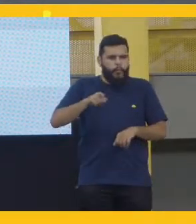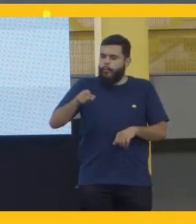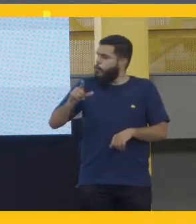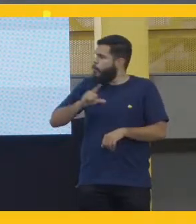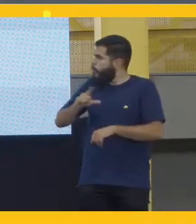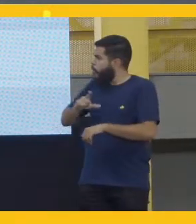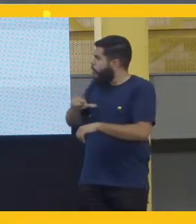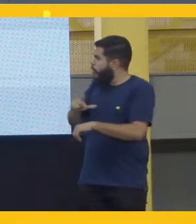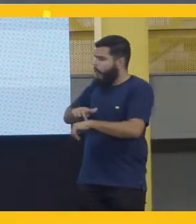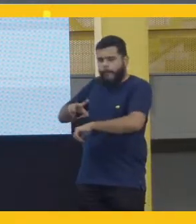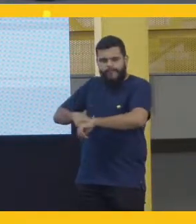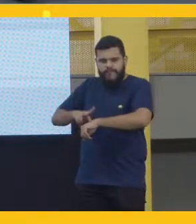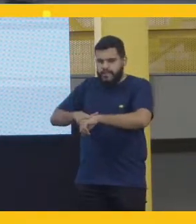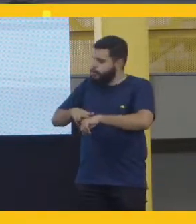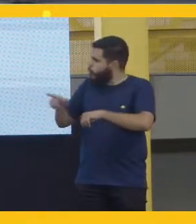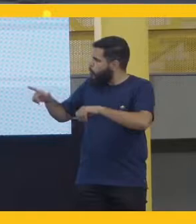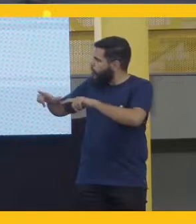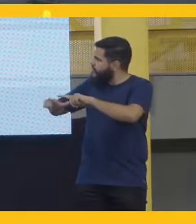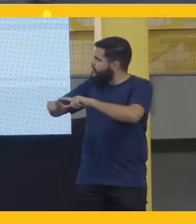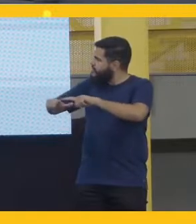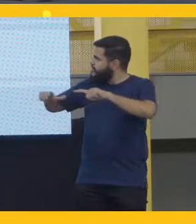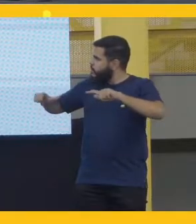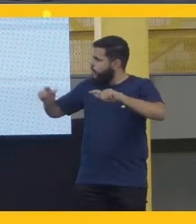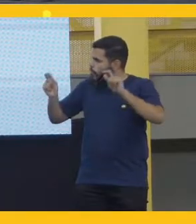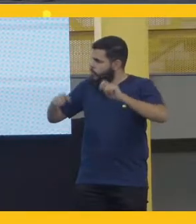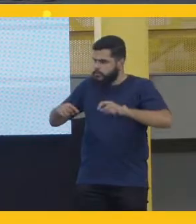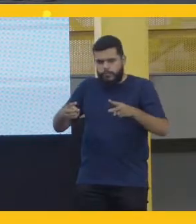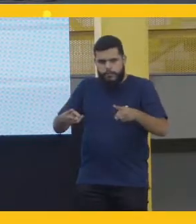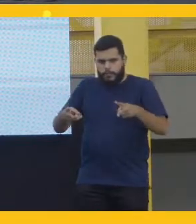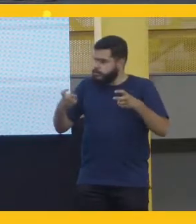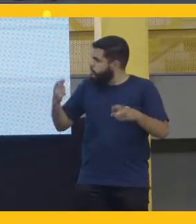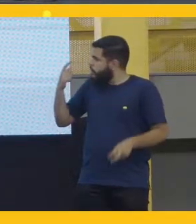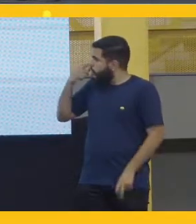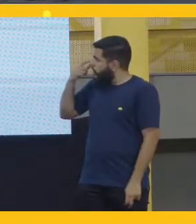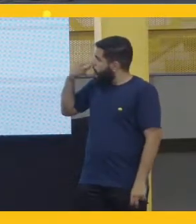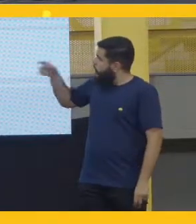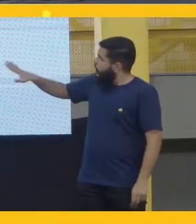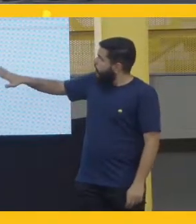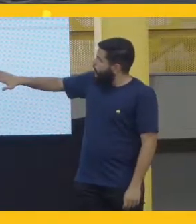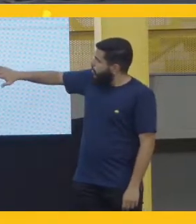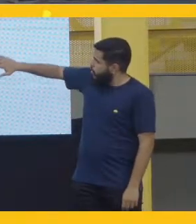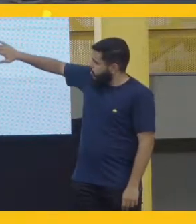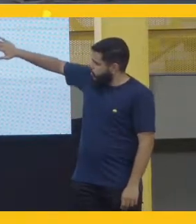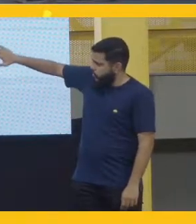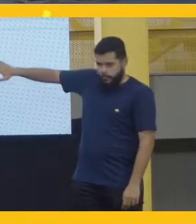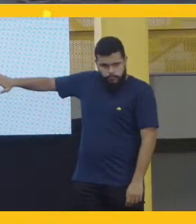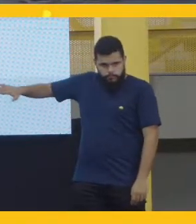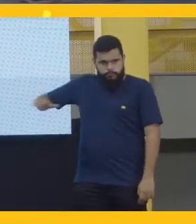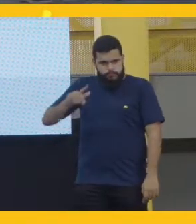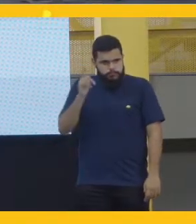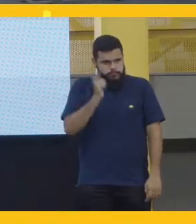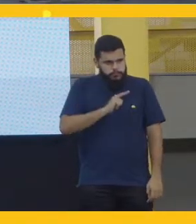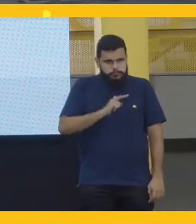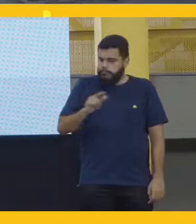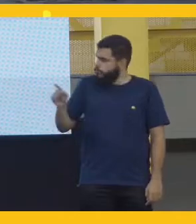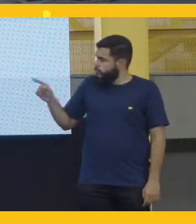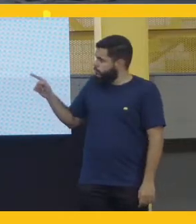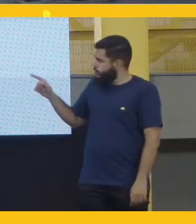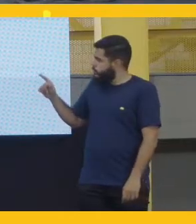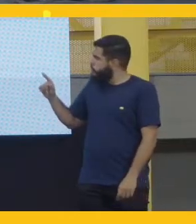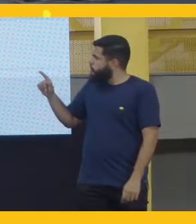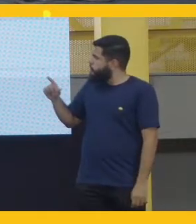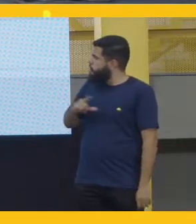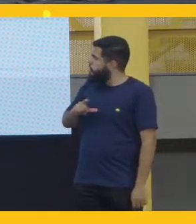você consegue identificar o Frajola. A gente chama o vidro de um meio transparente. Mas existe o chamado